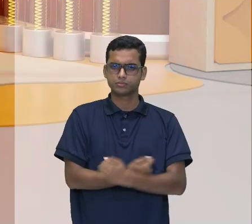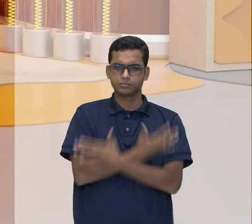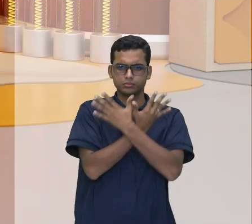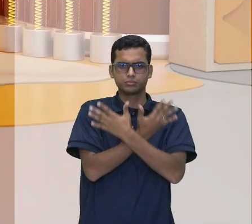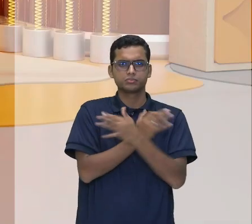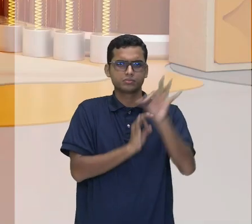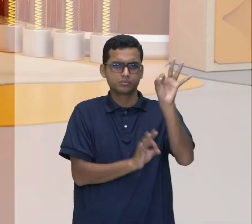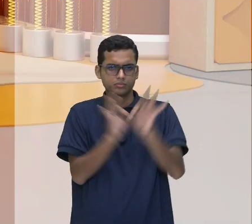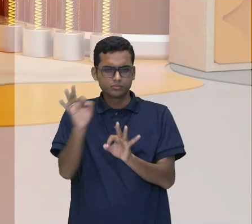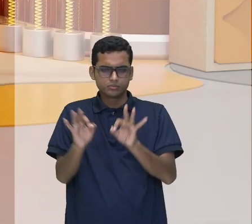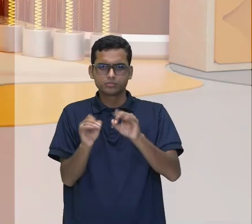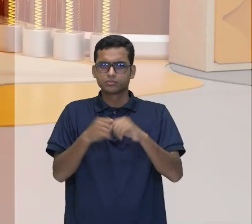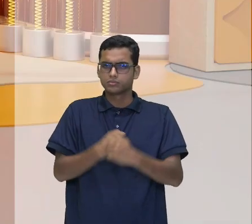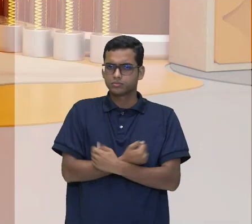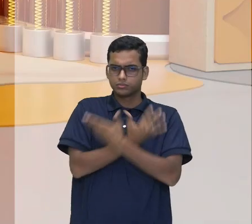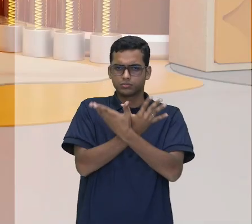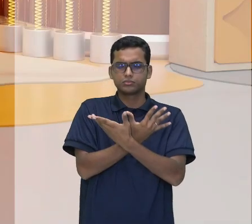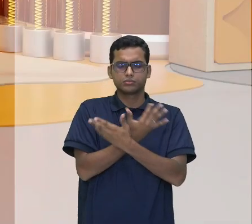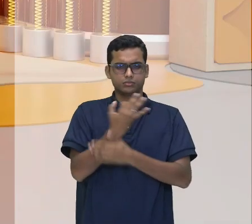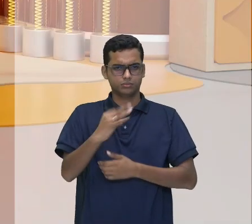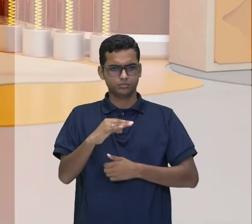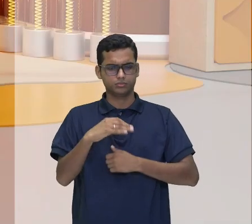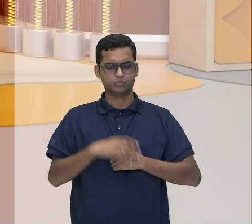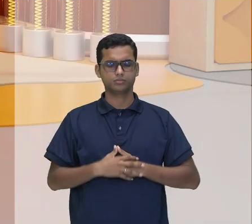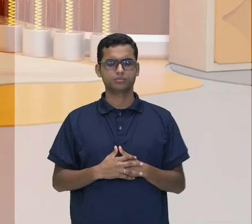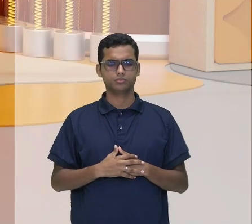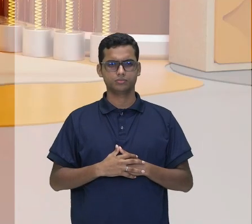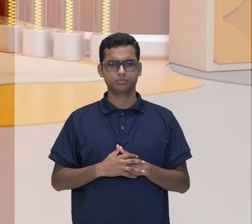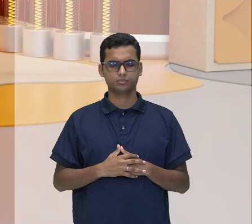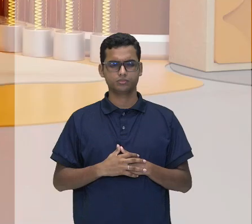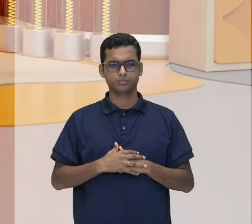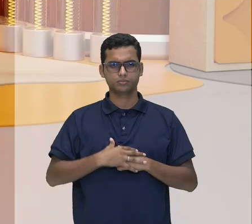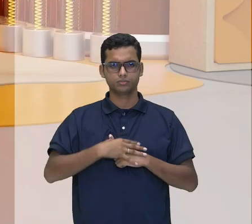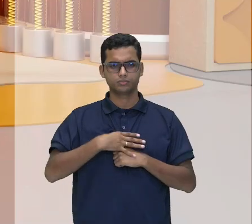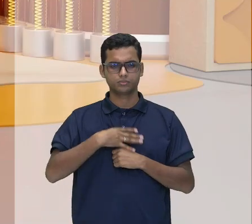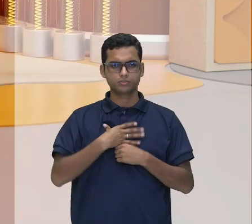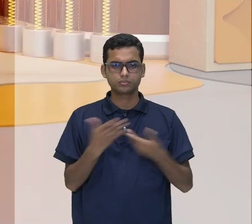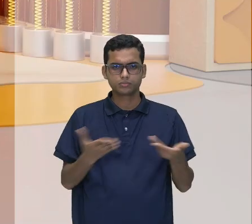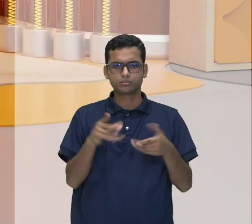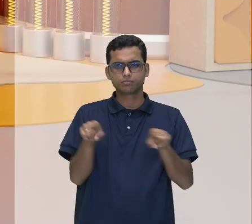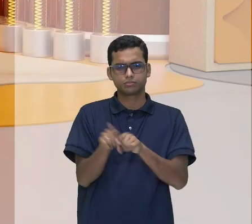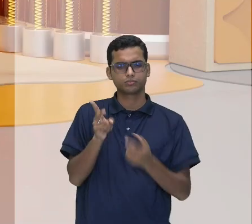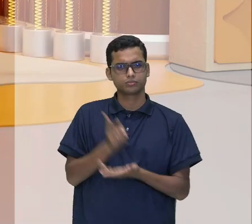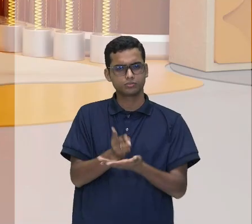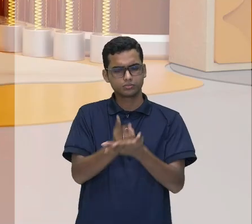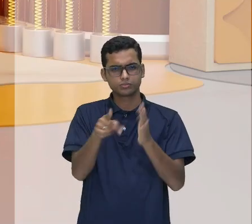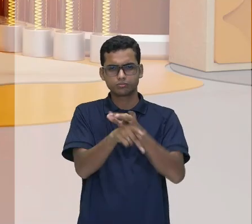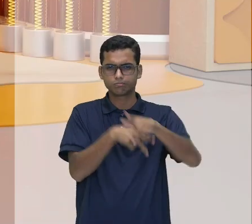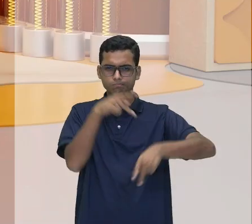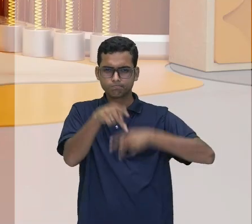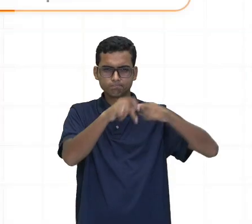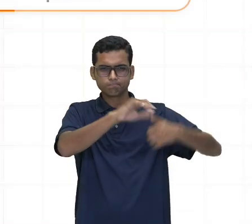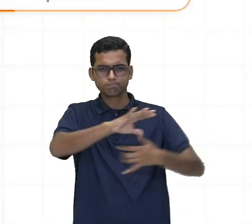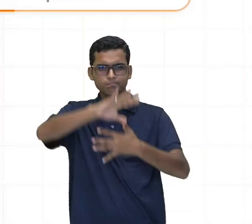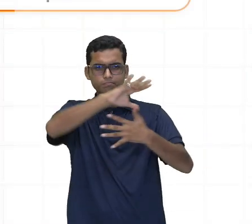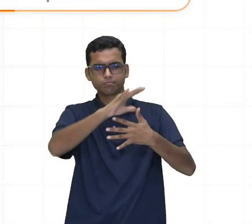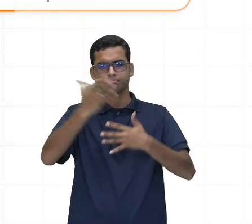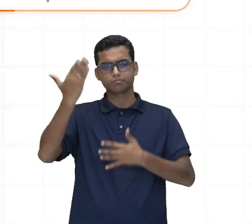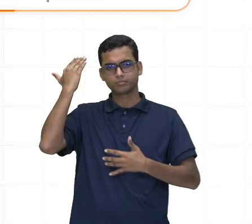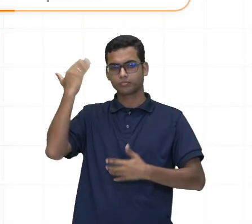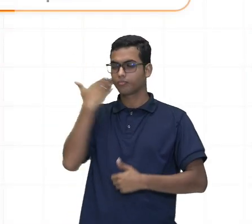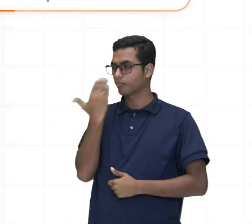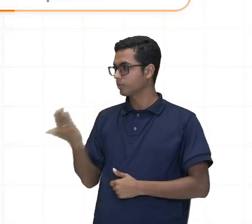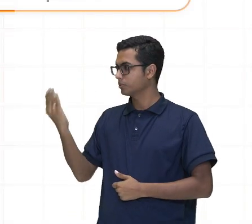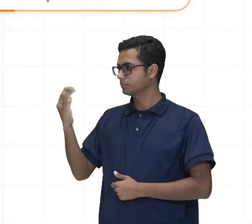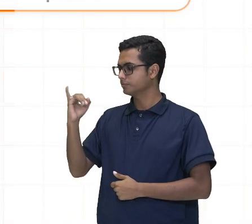da sociedade asteca. Dando continuidade aos povos pré-colombianos, vamos conhecer agora os incas.